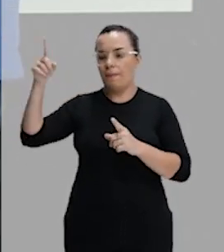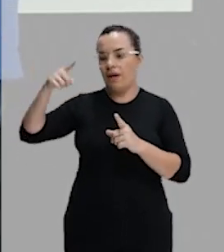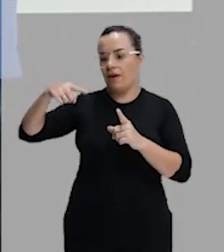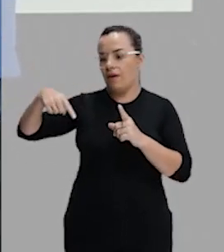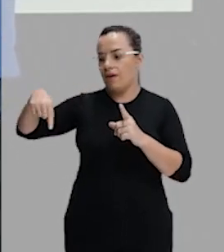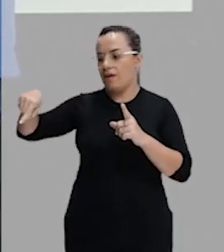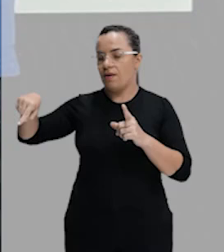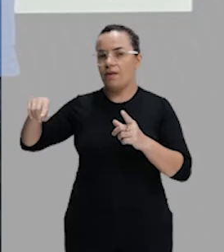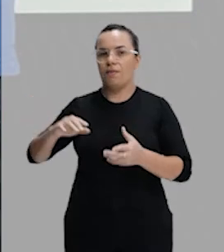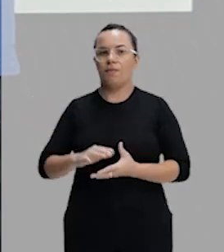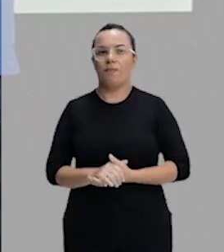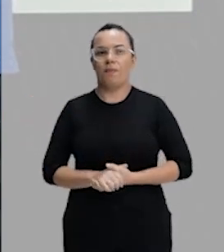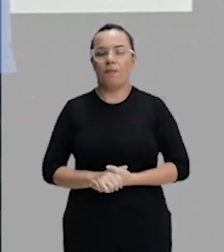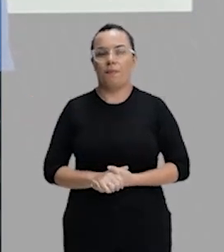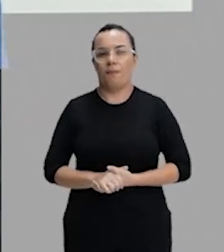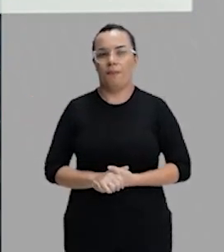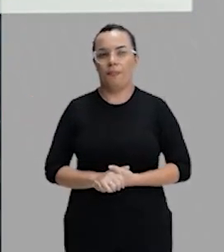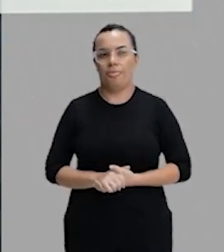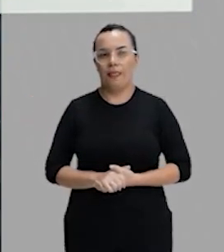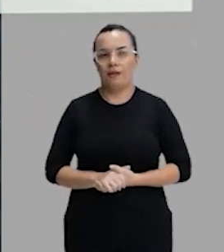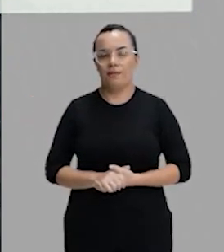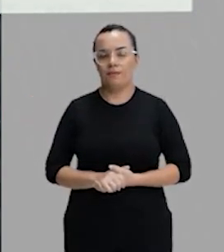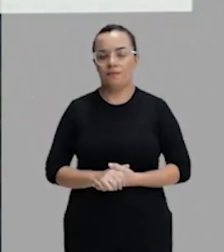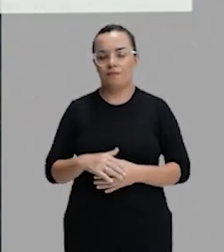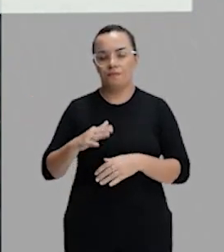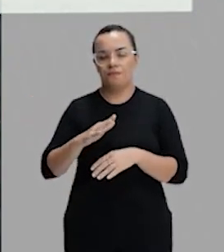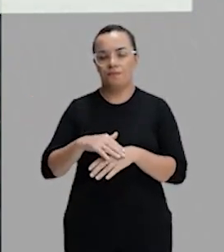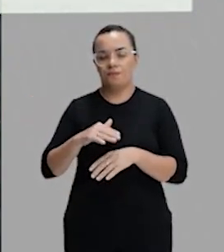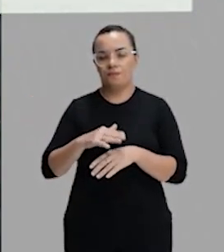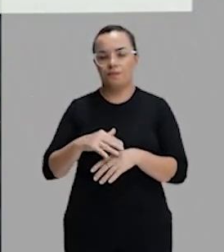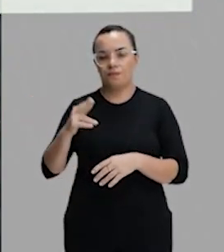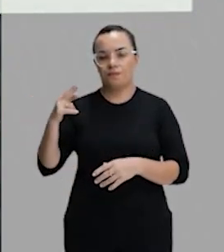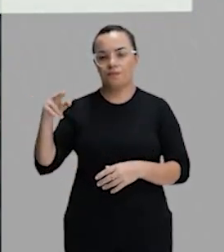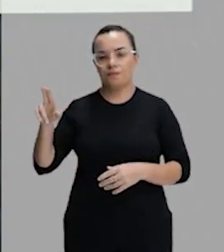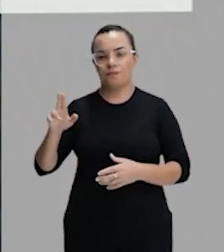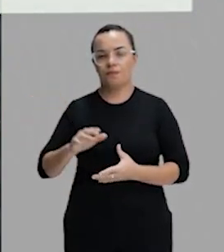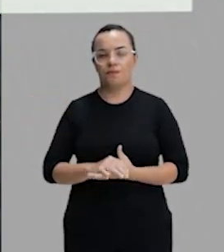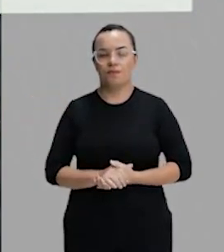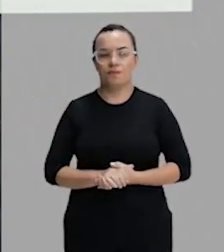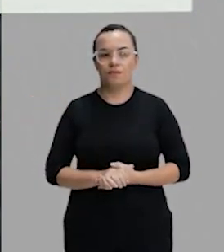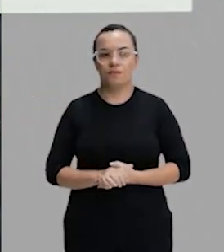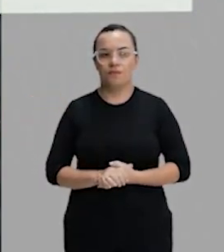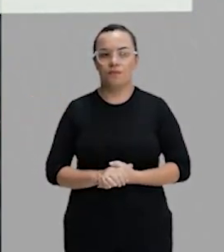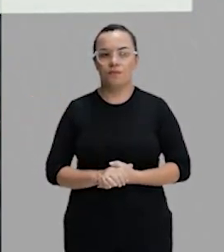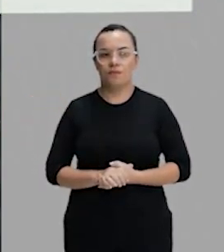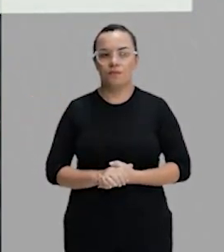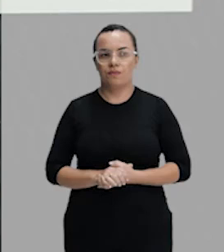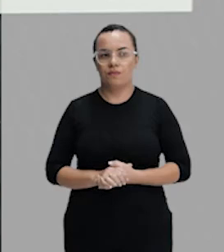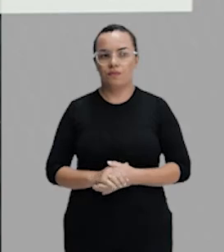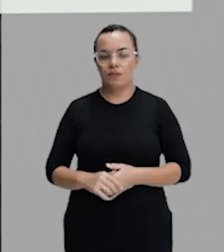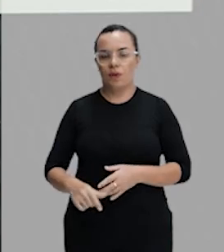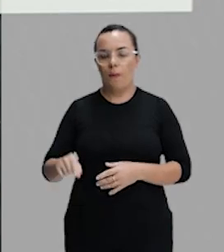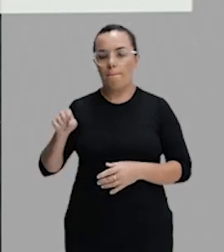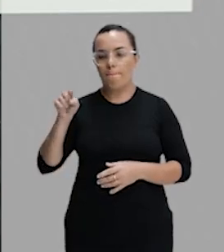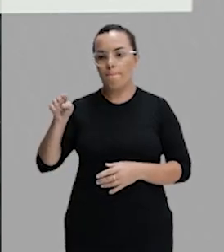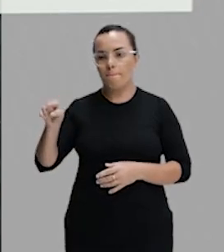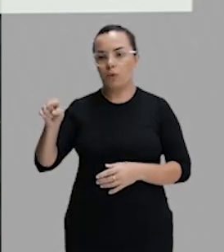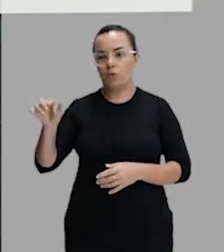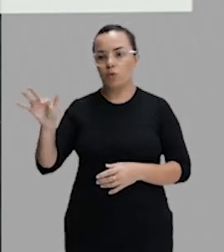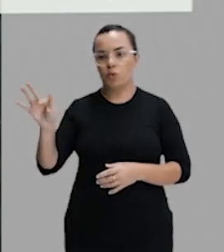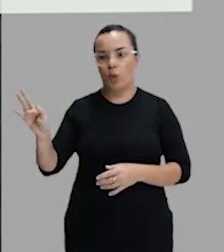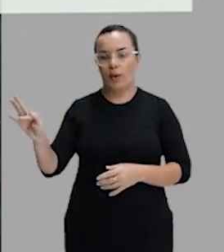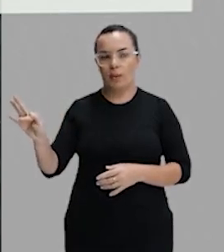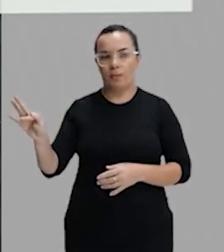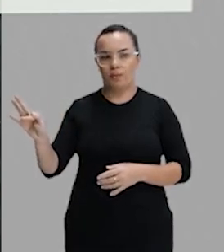Certo? Ponto V é chamado de vértice da parábola. Esse ponto F, tá, que é o